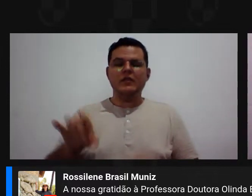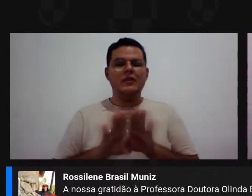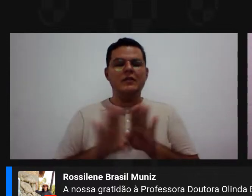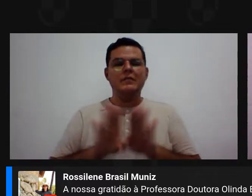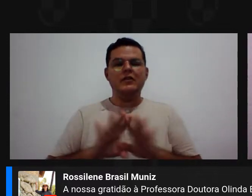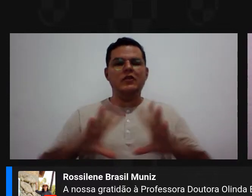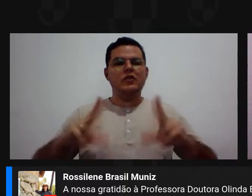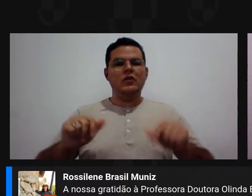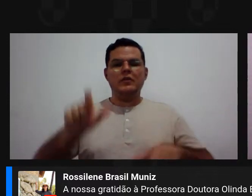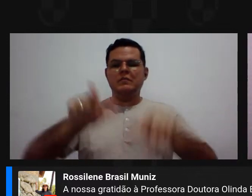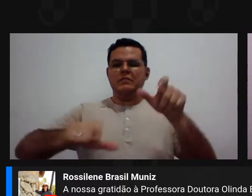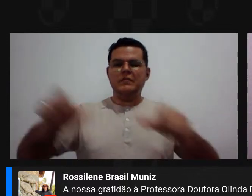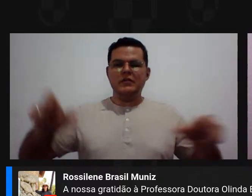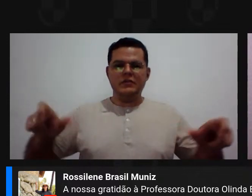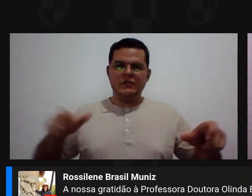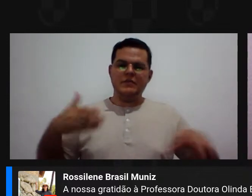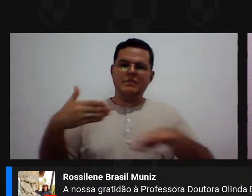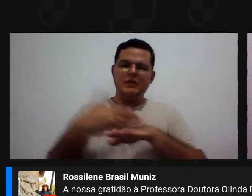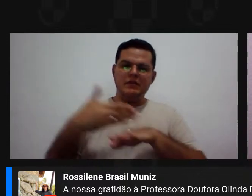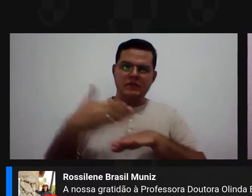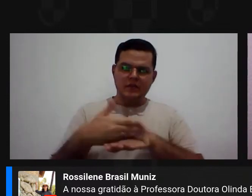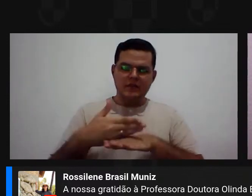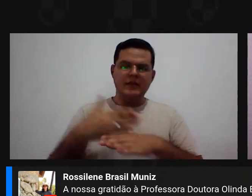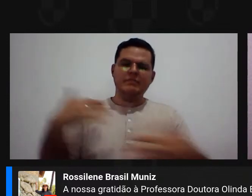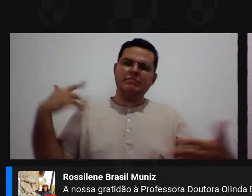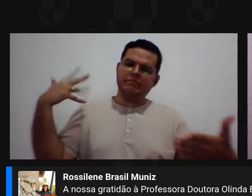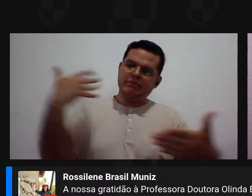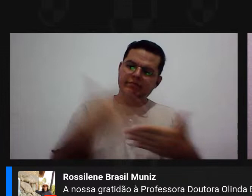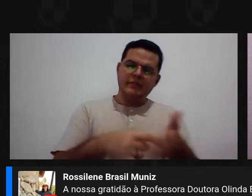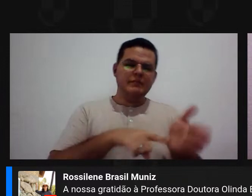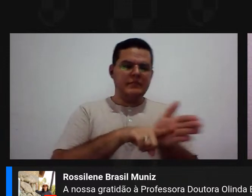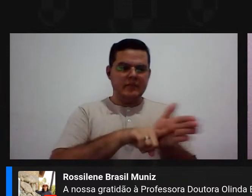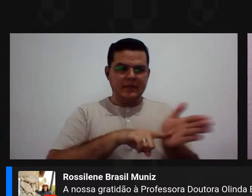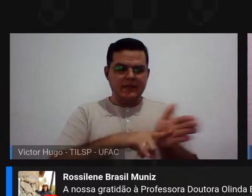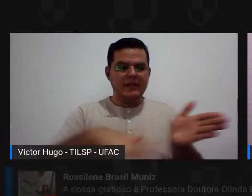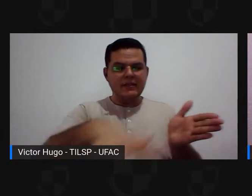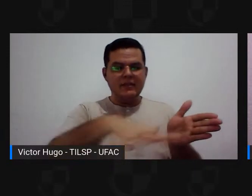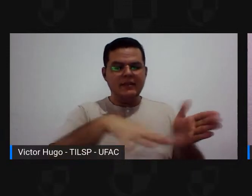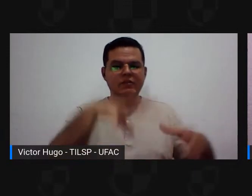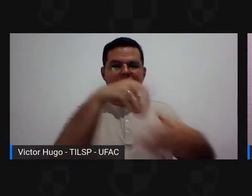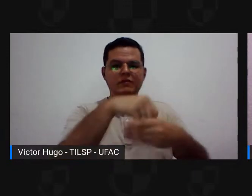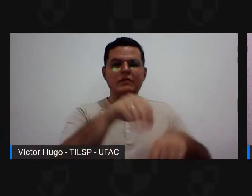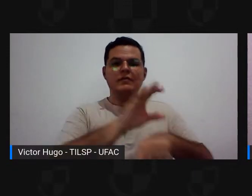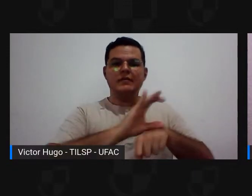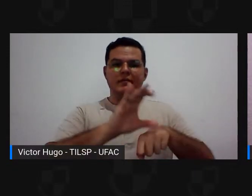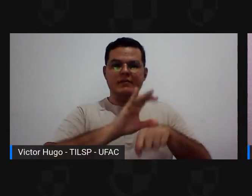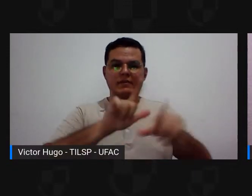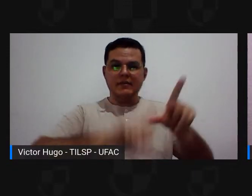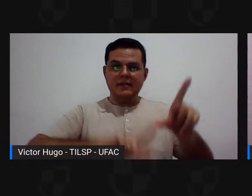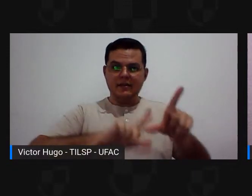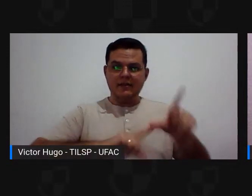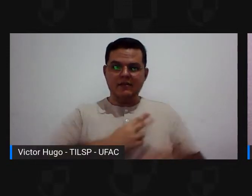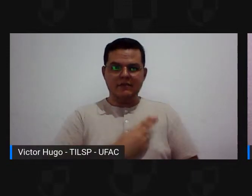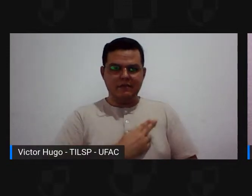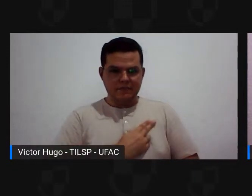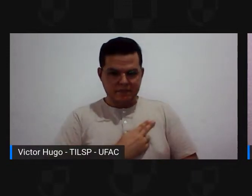por tudo que fez e continua fazendo pelo curso de letras da UFAC. Parabéns, professora.